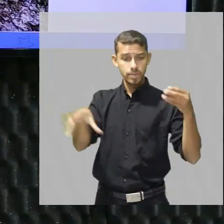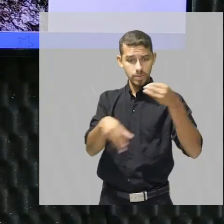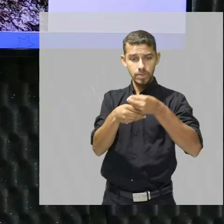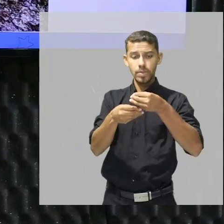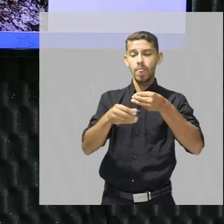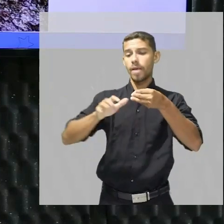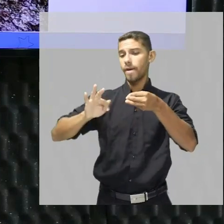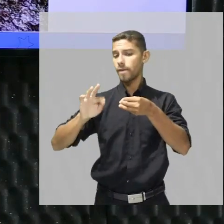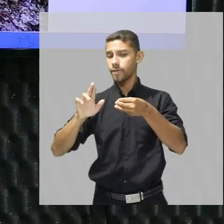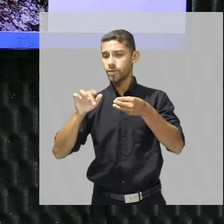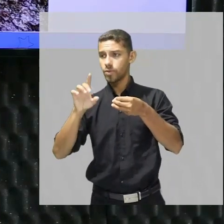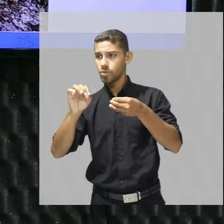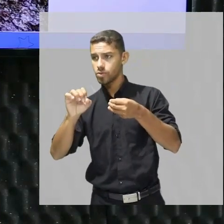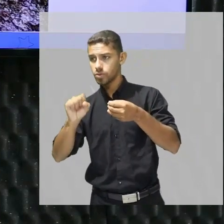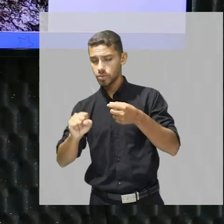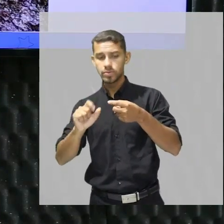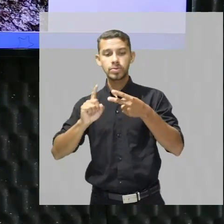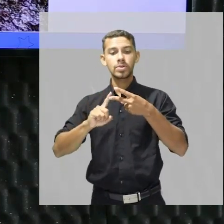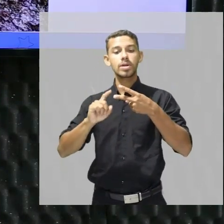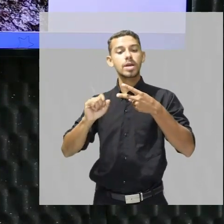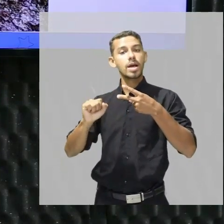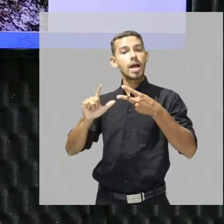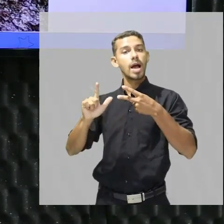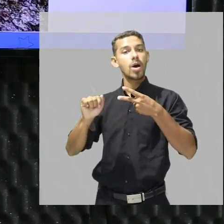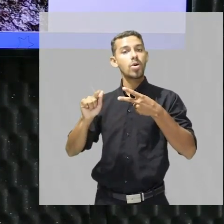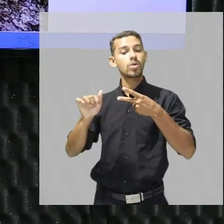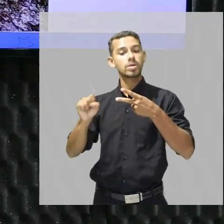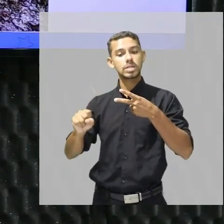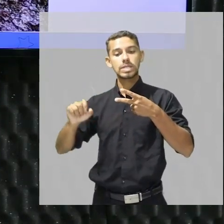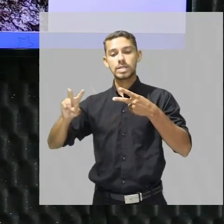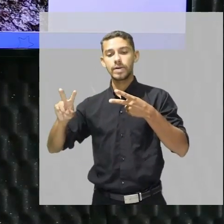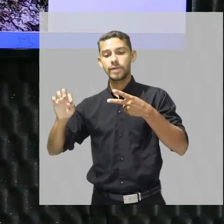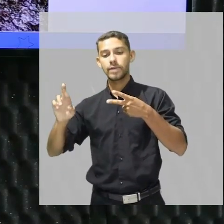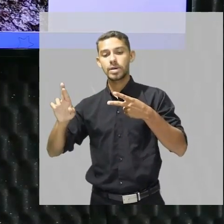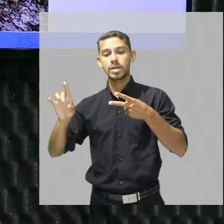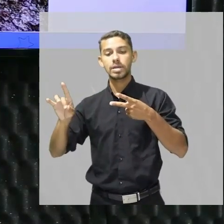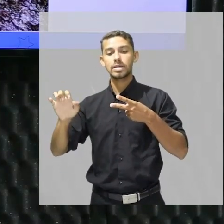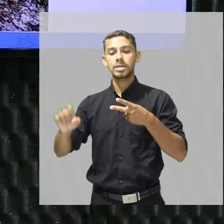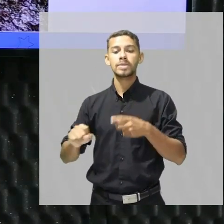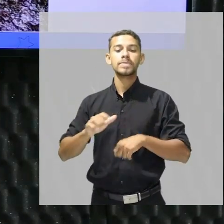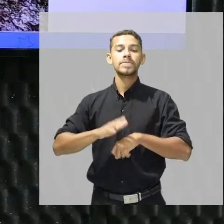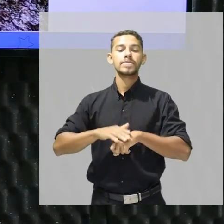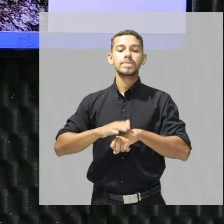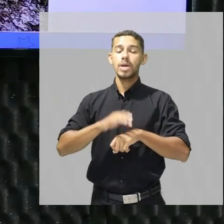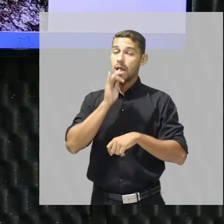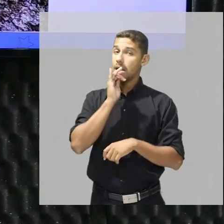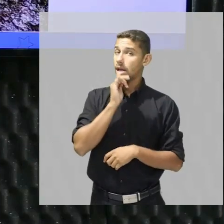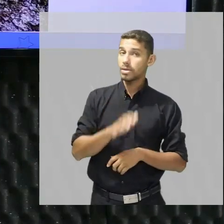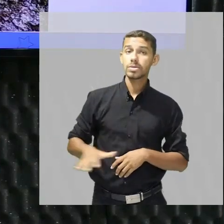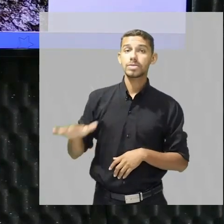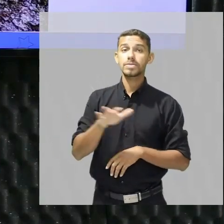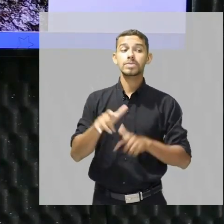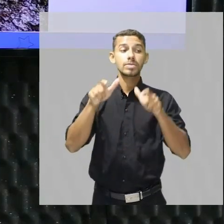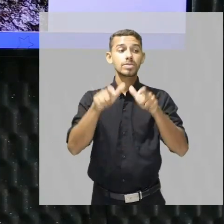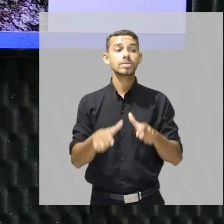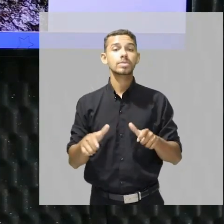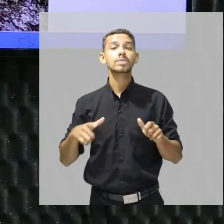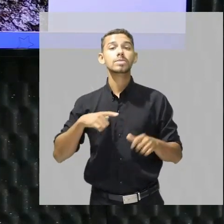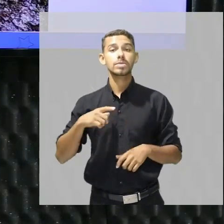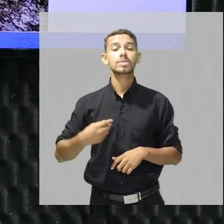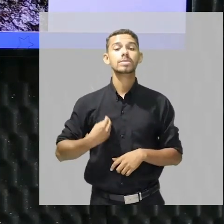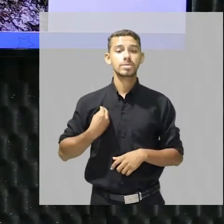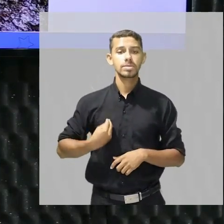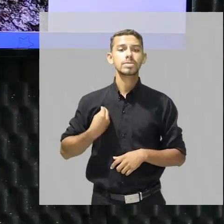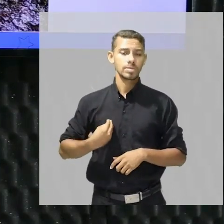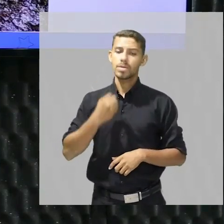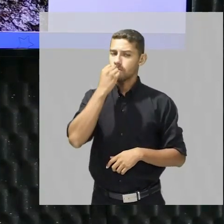e algas verdes, tá, gente? E eles são bons indicadores de que o ar naquele local, ele